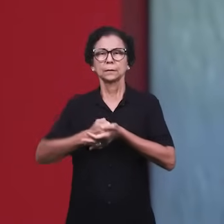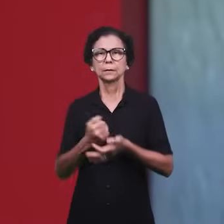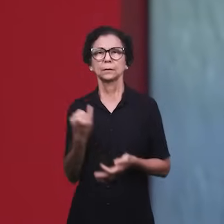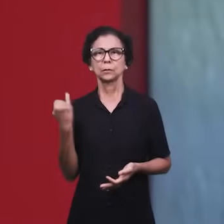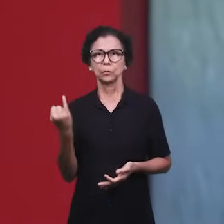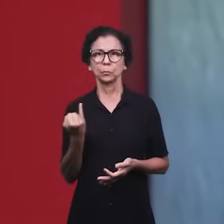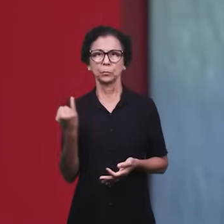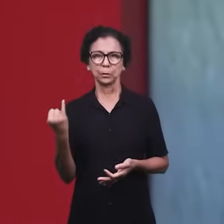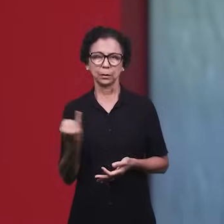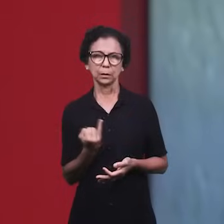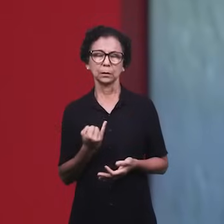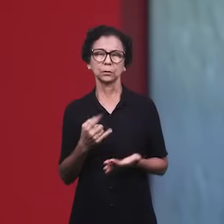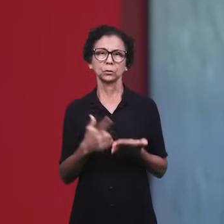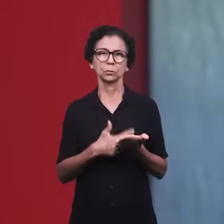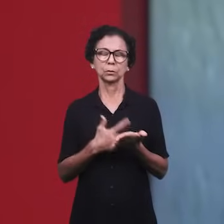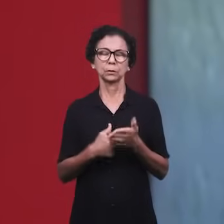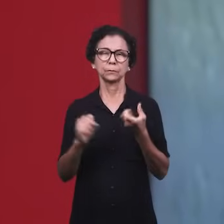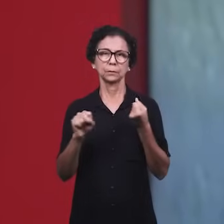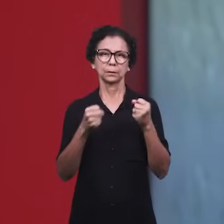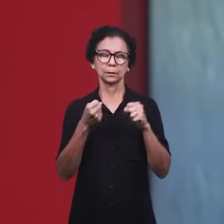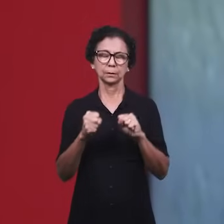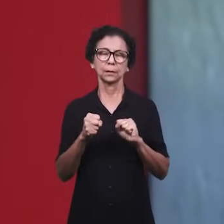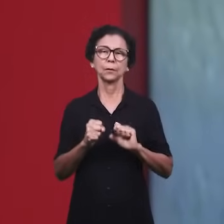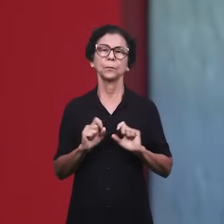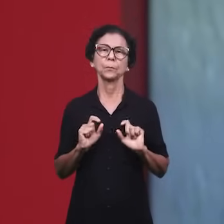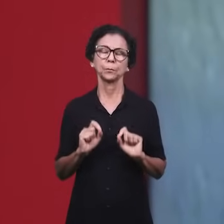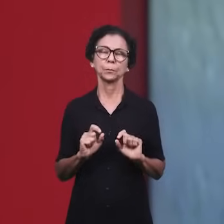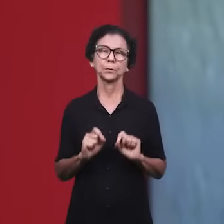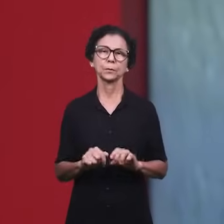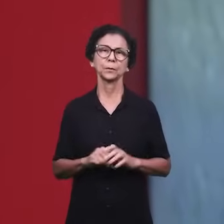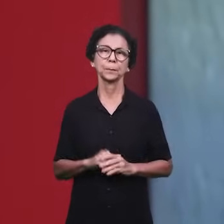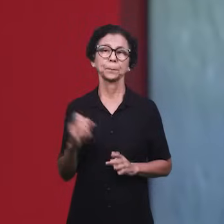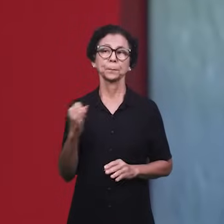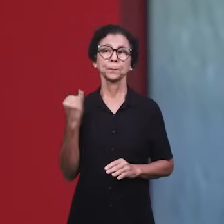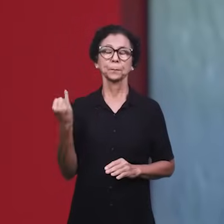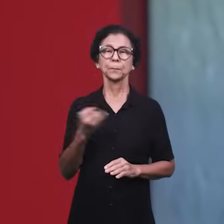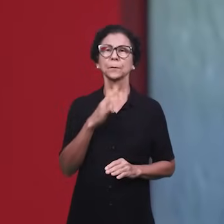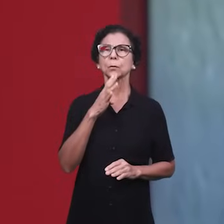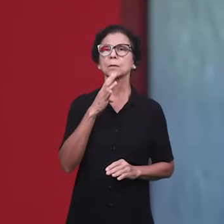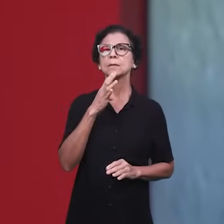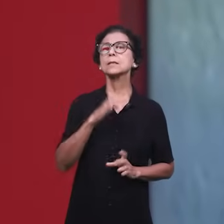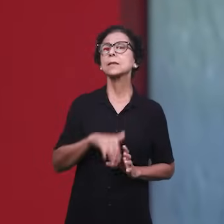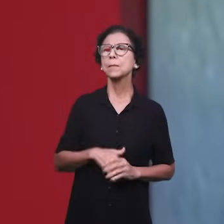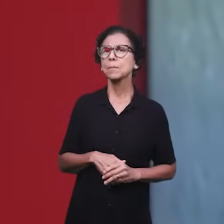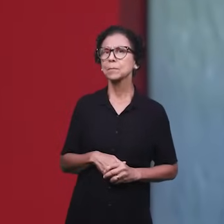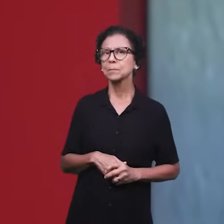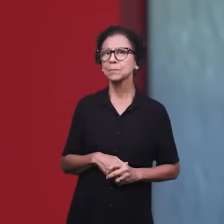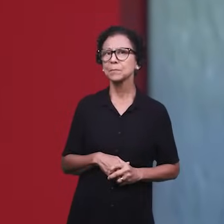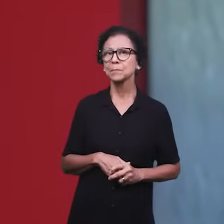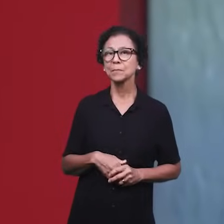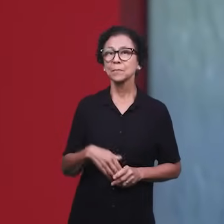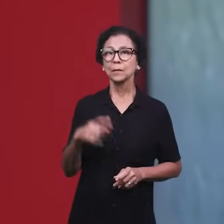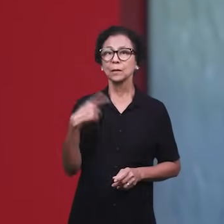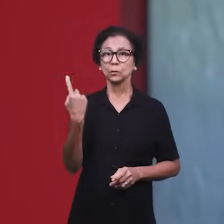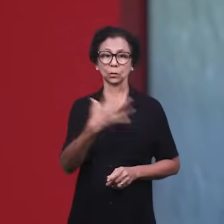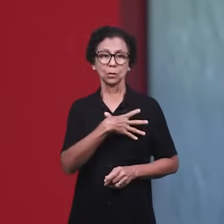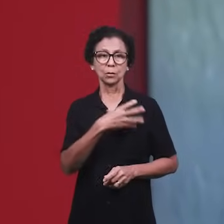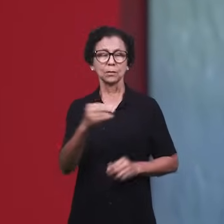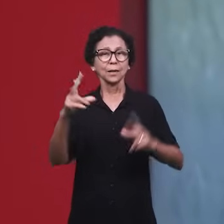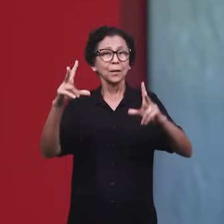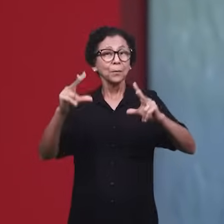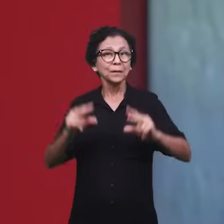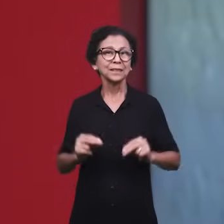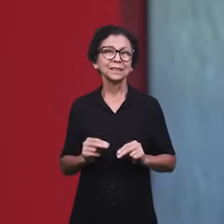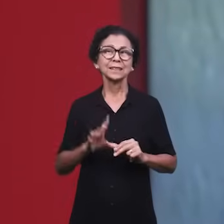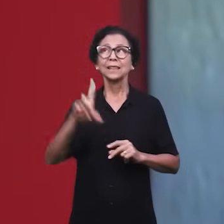Salmo 127 como foi citado aí por você Josias é que é importante reconhecer que o filho é uma herança uhum é uma